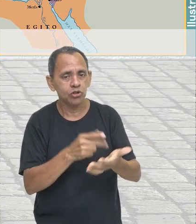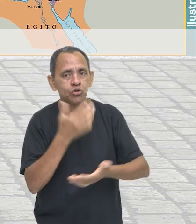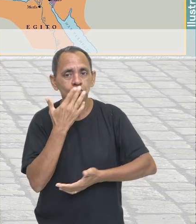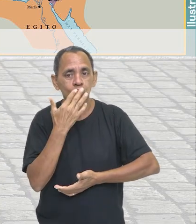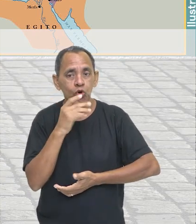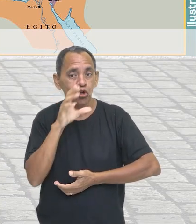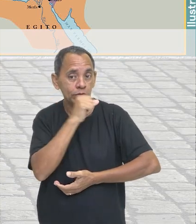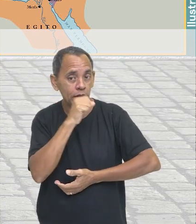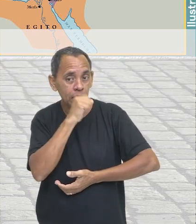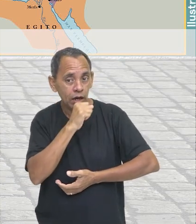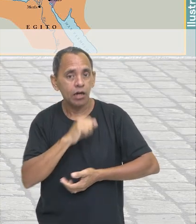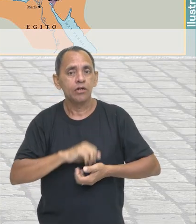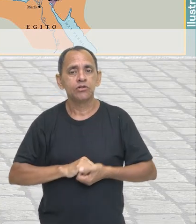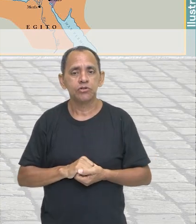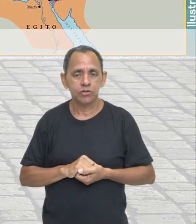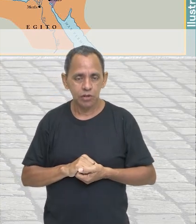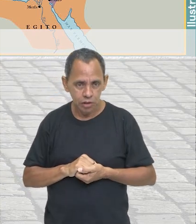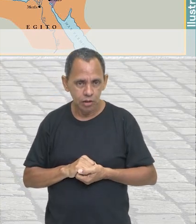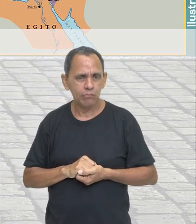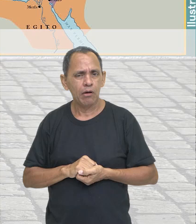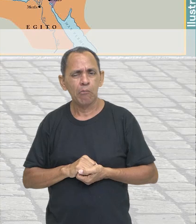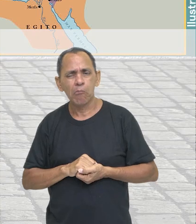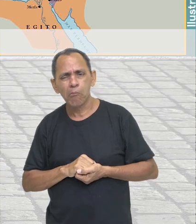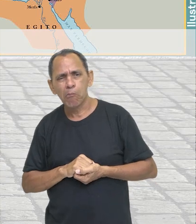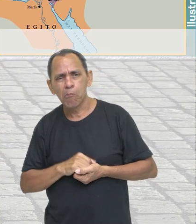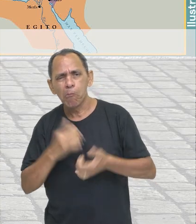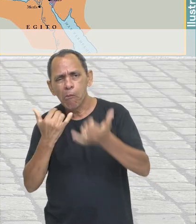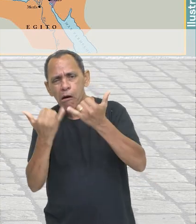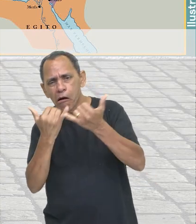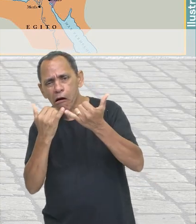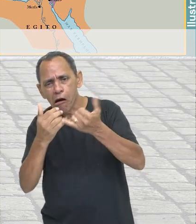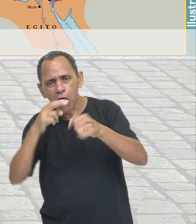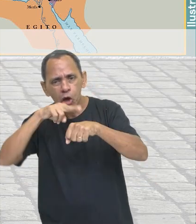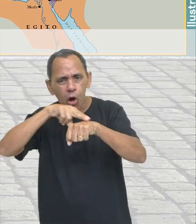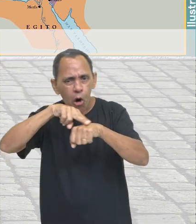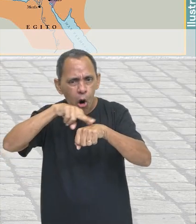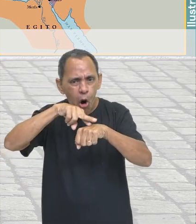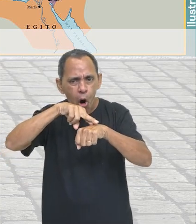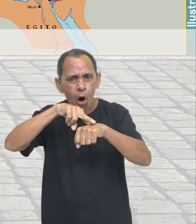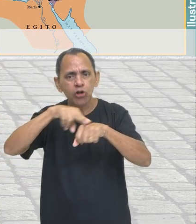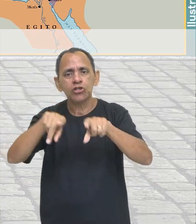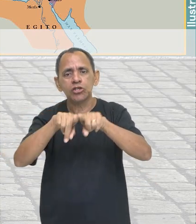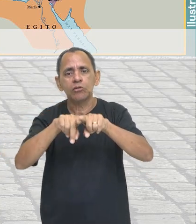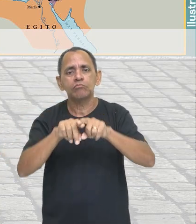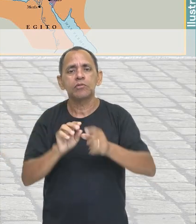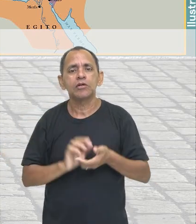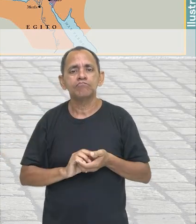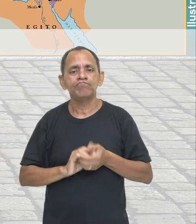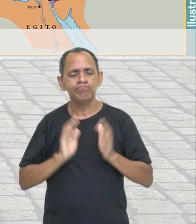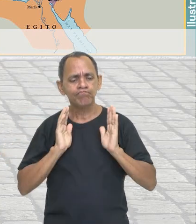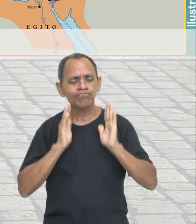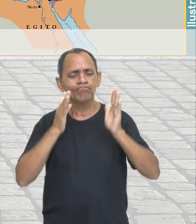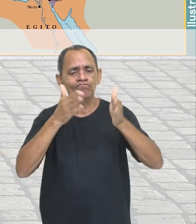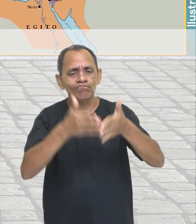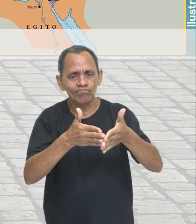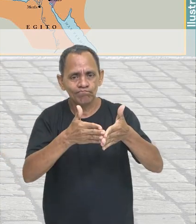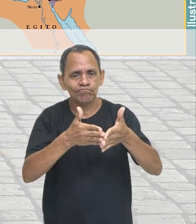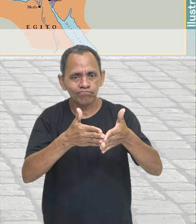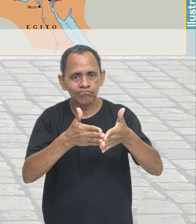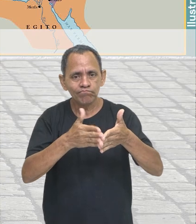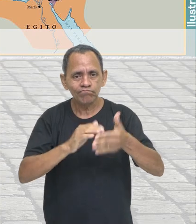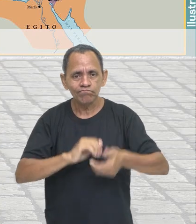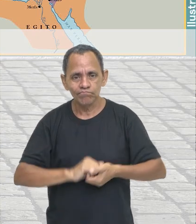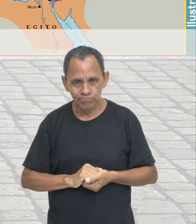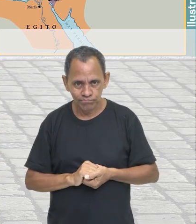laranja, meio arrocheado ali também, está se referindo especificamente ao que abrangia